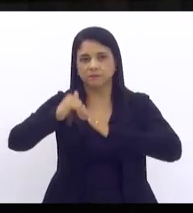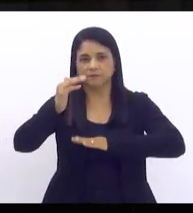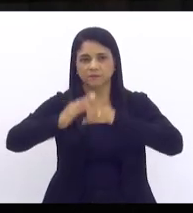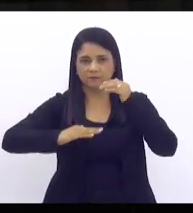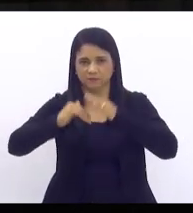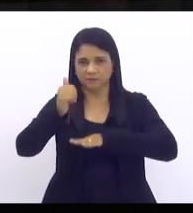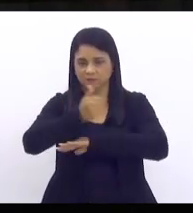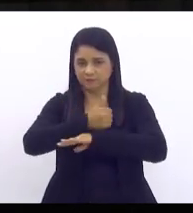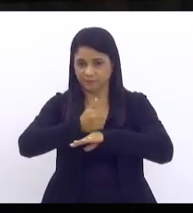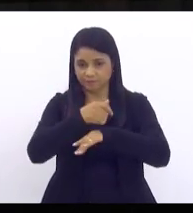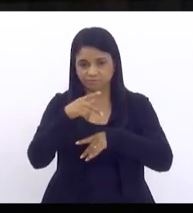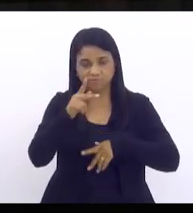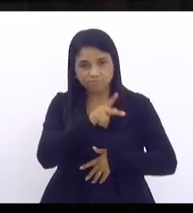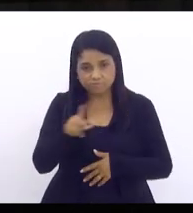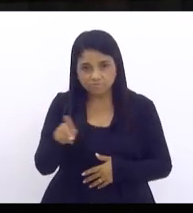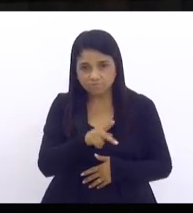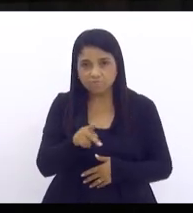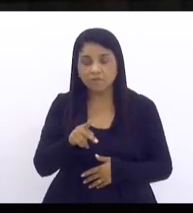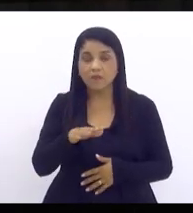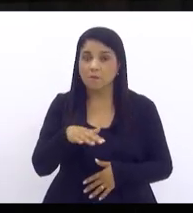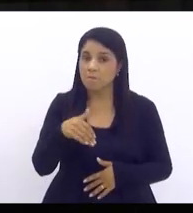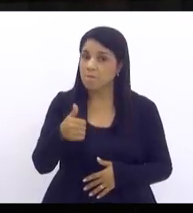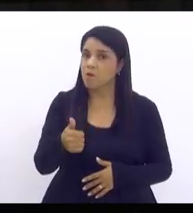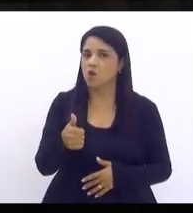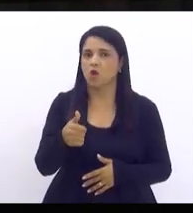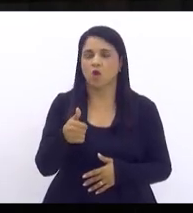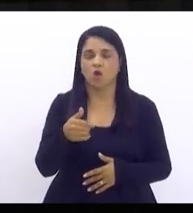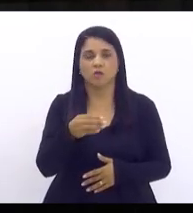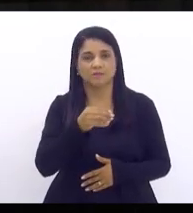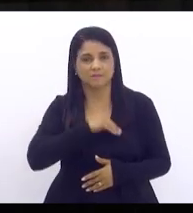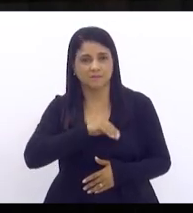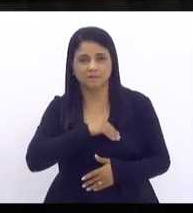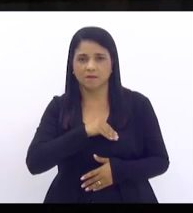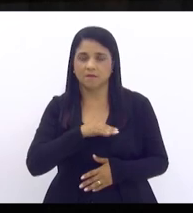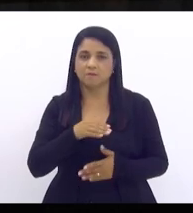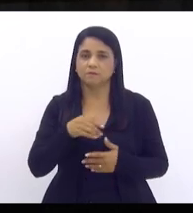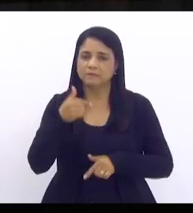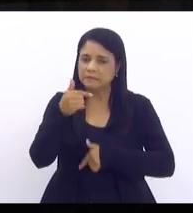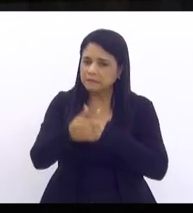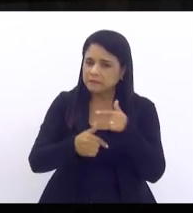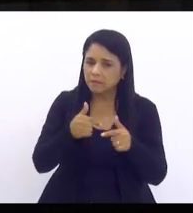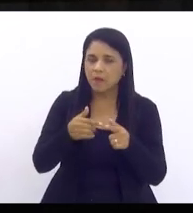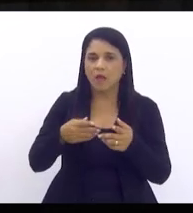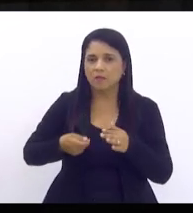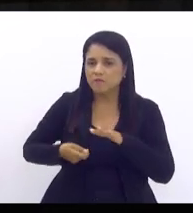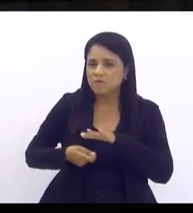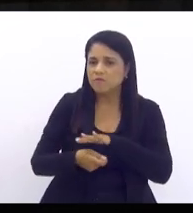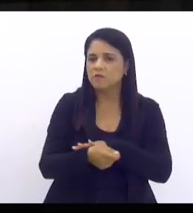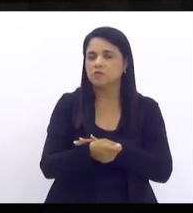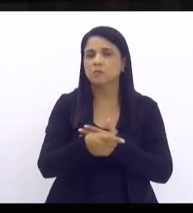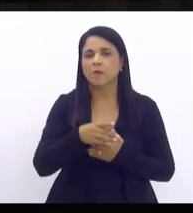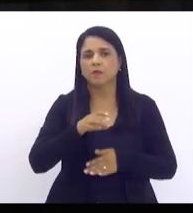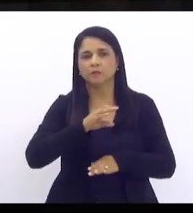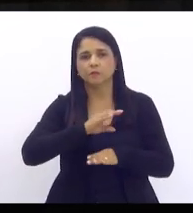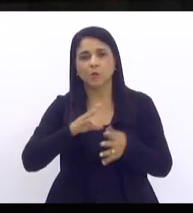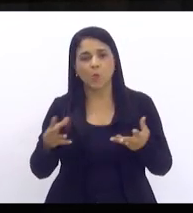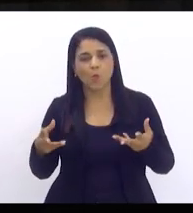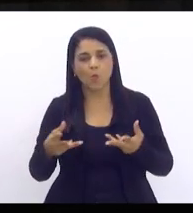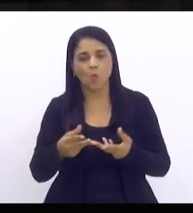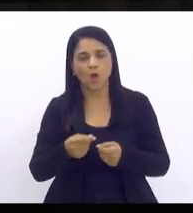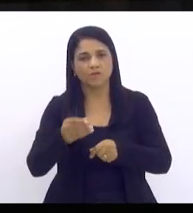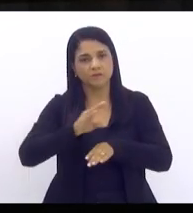e isso, sem dúvida, passa por melhores salários, condições de trabalho, investimento continuado em qualificação